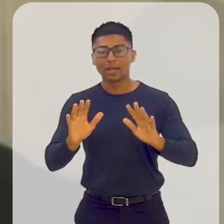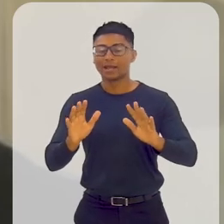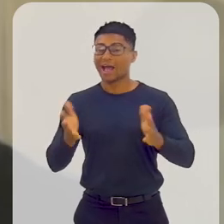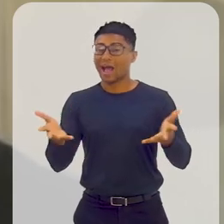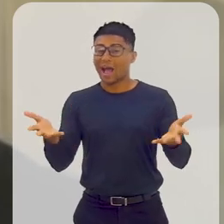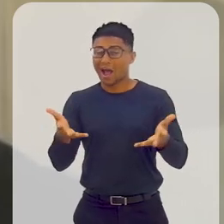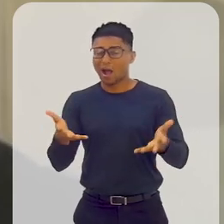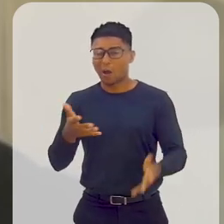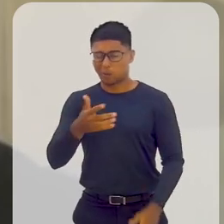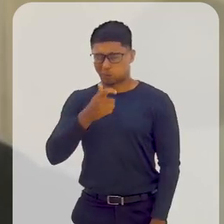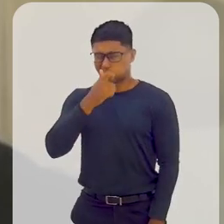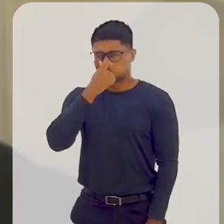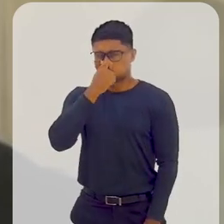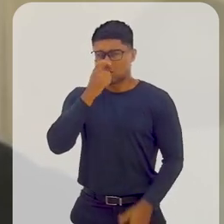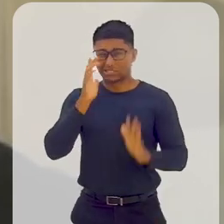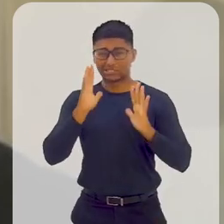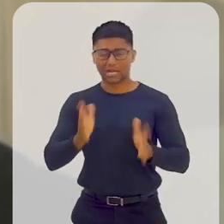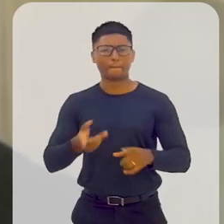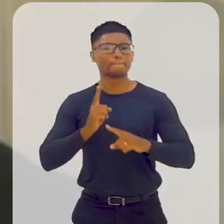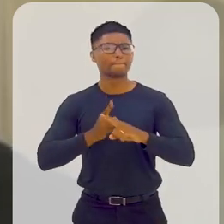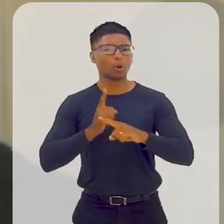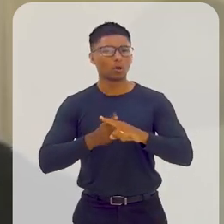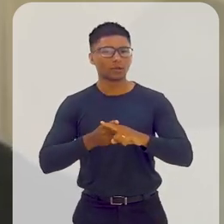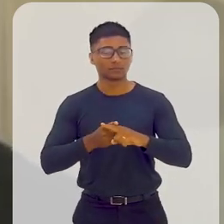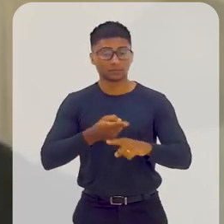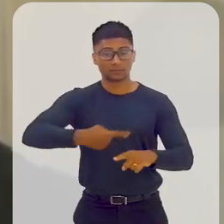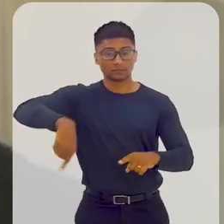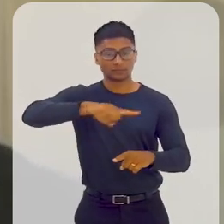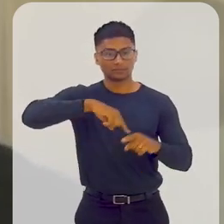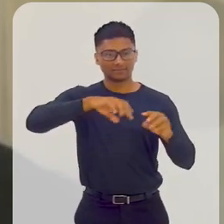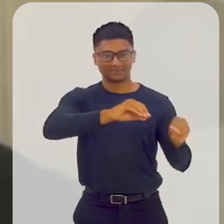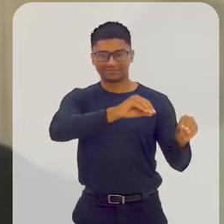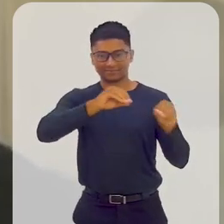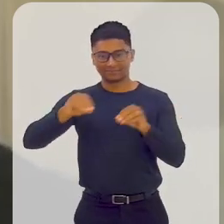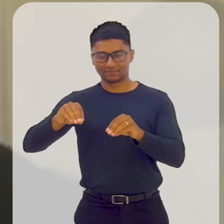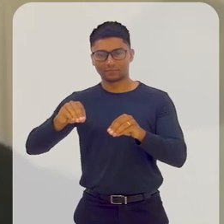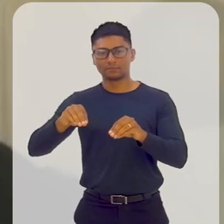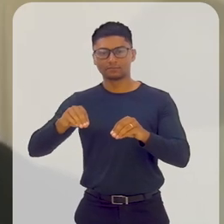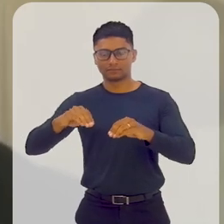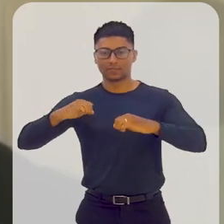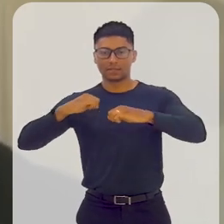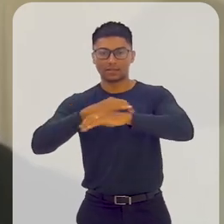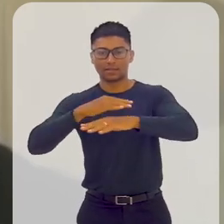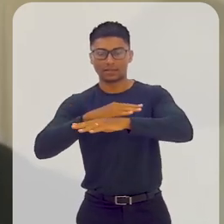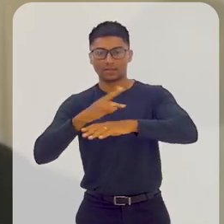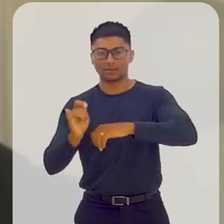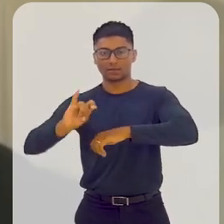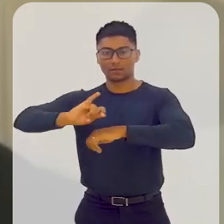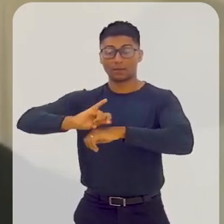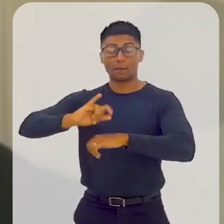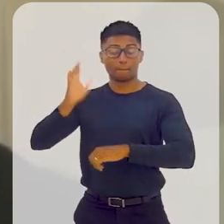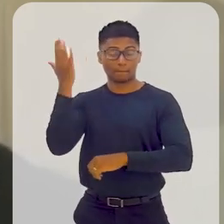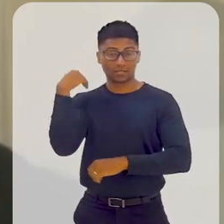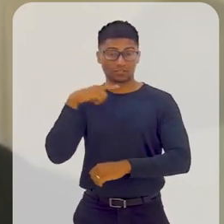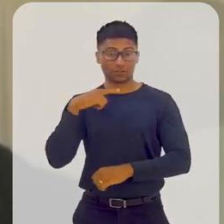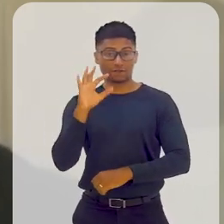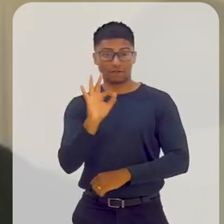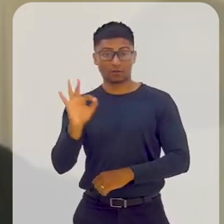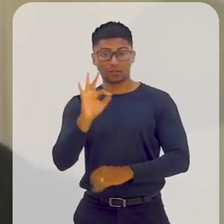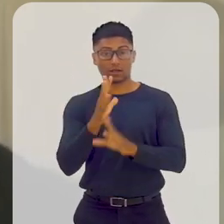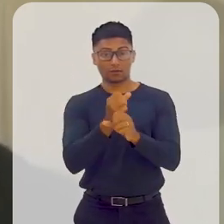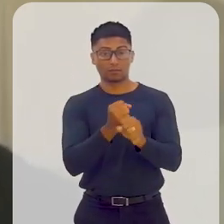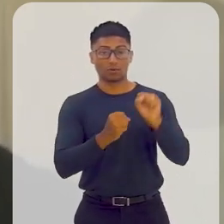suficiente. Porque quando nós mudamos de Vila Isabel para o centro do Rio, eram 8 faculdades de medicina veterinária,